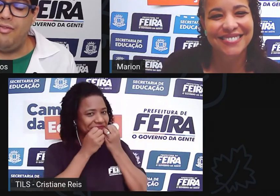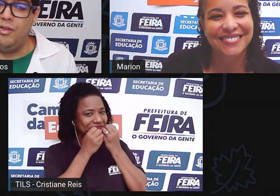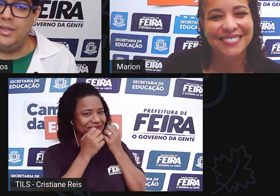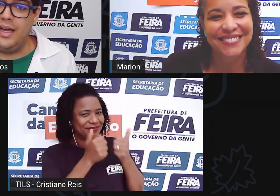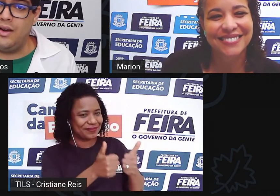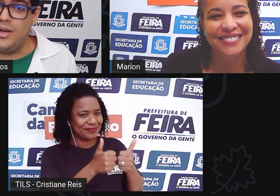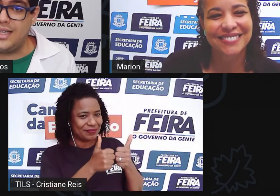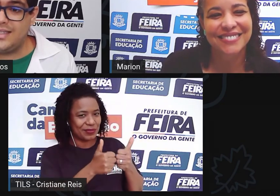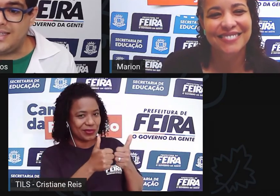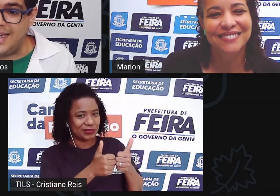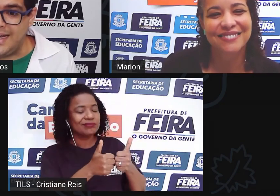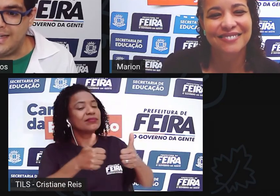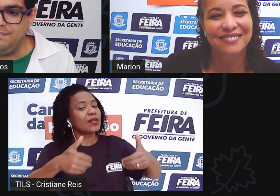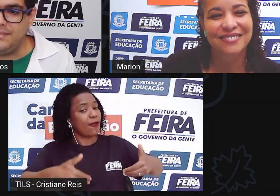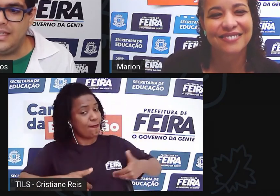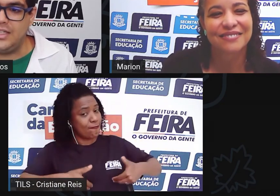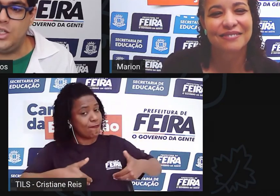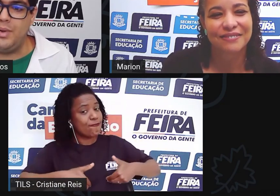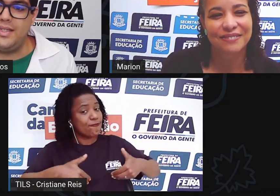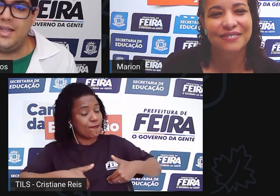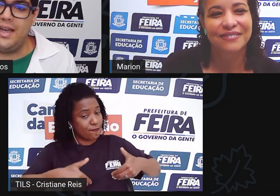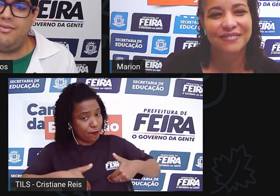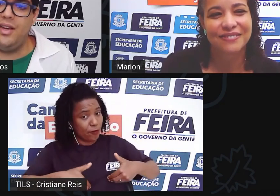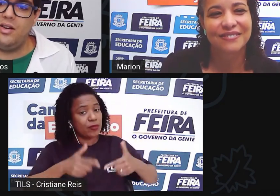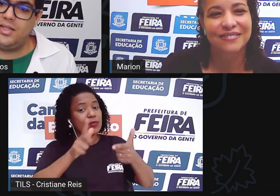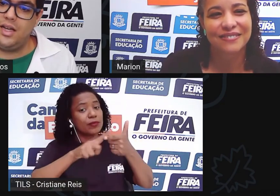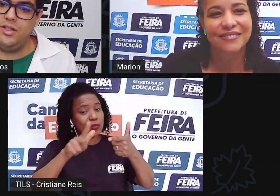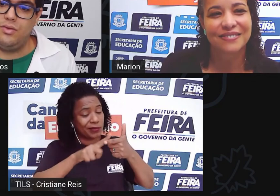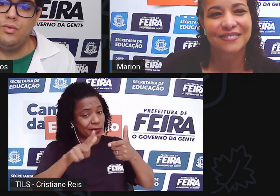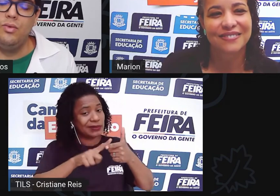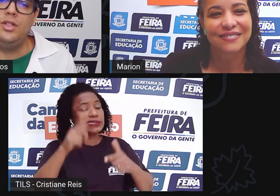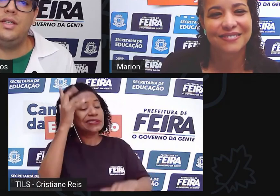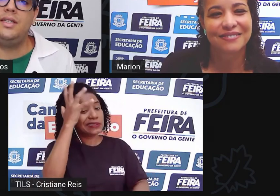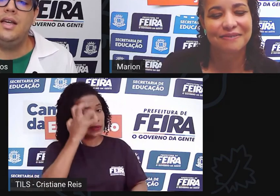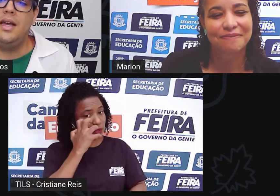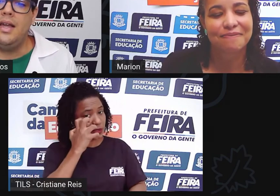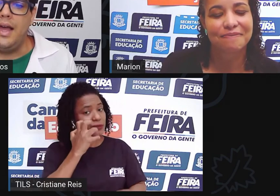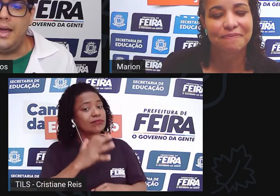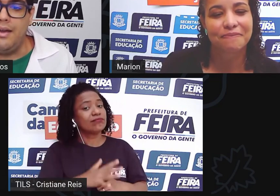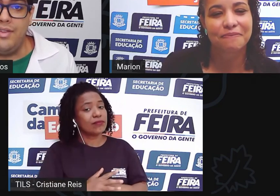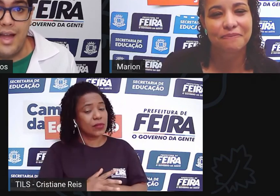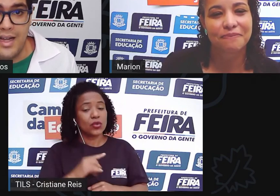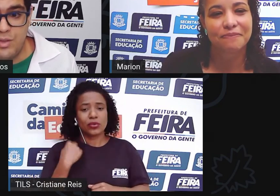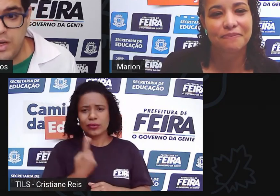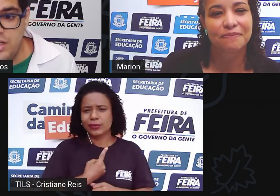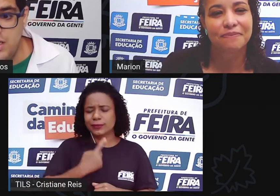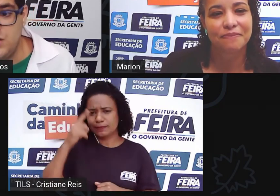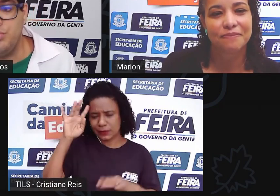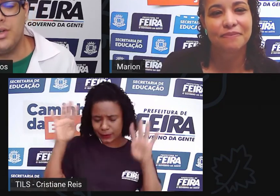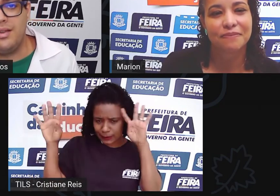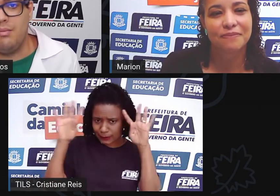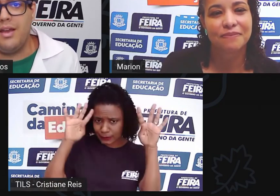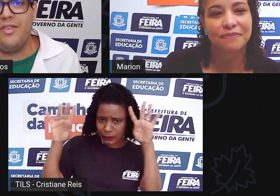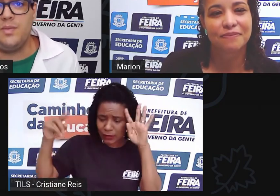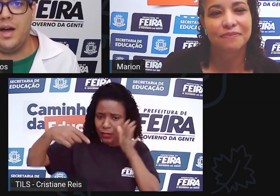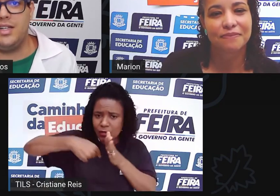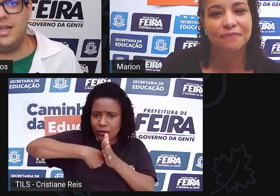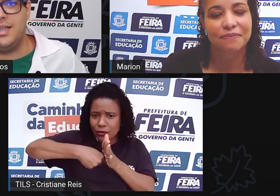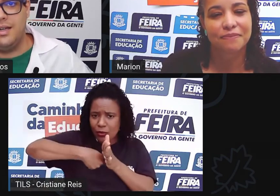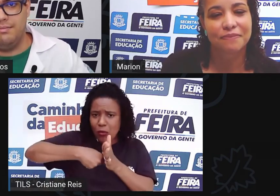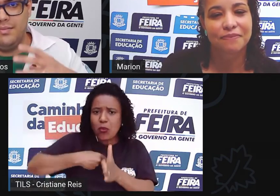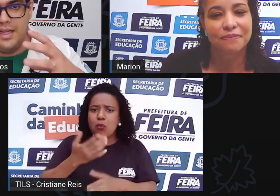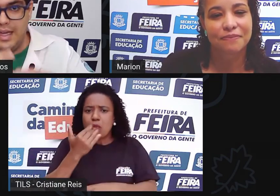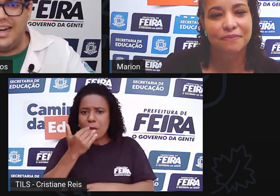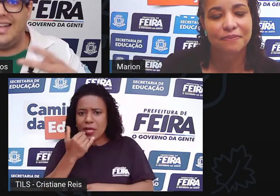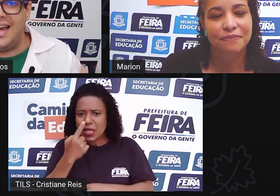A fome é coisa séria e a gente precisa rever nossas atitudes, evitar desperdício, porque também faz parte